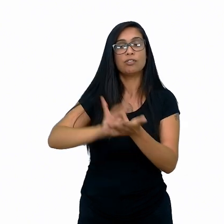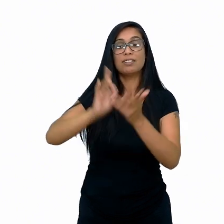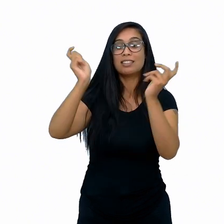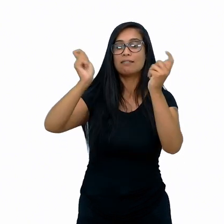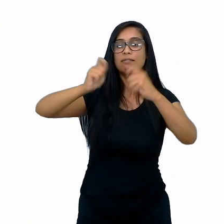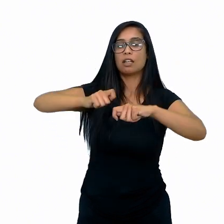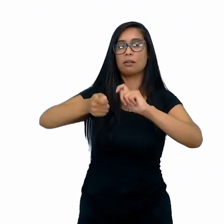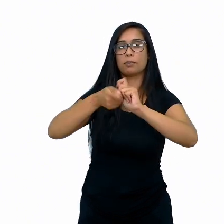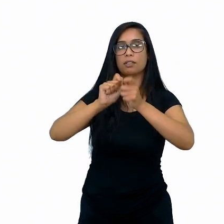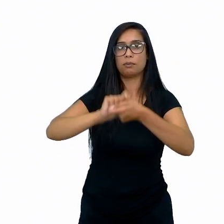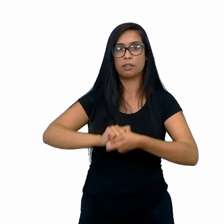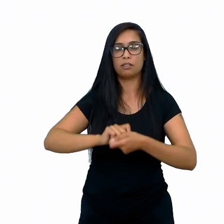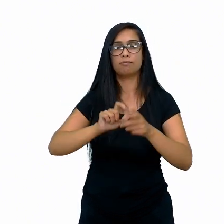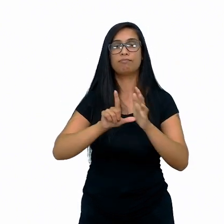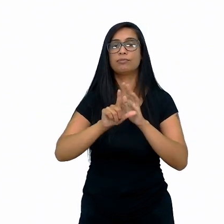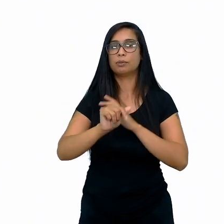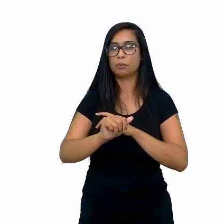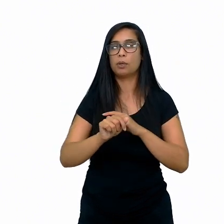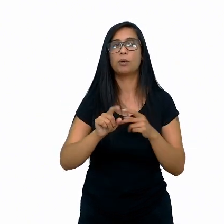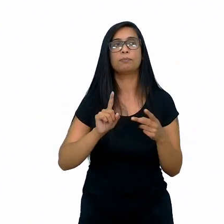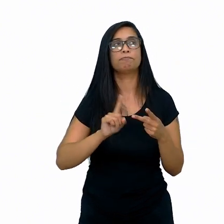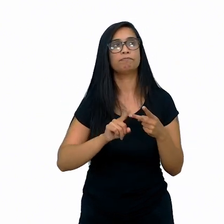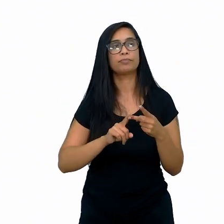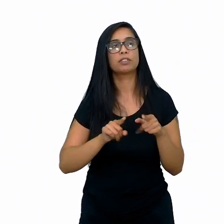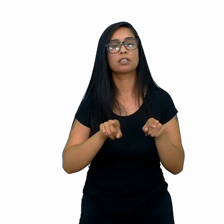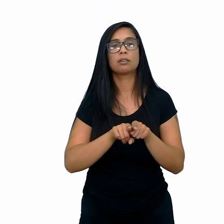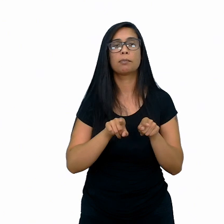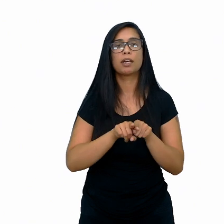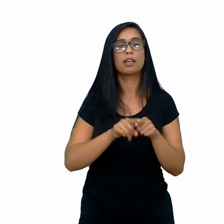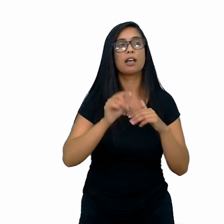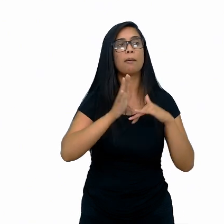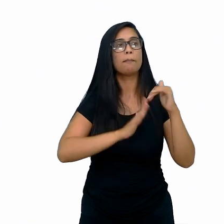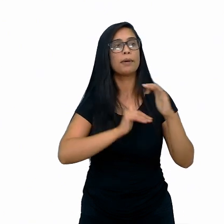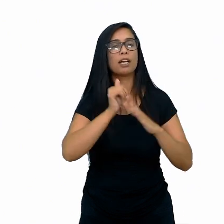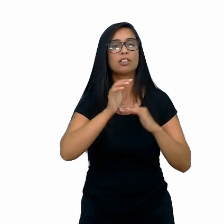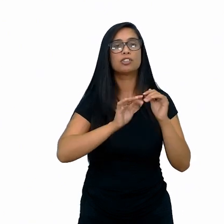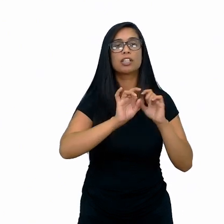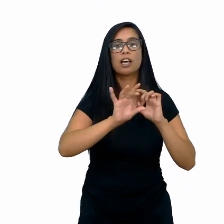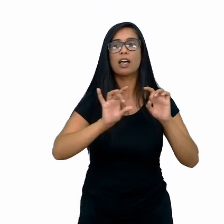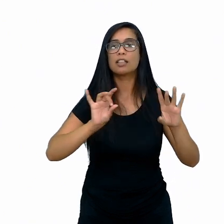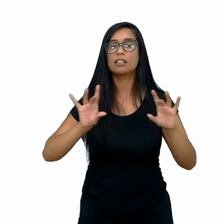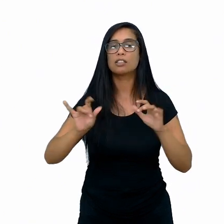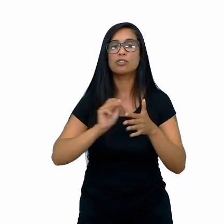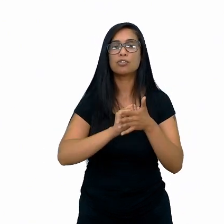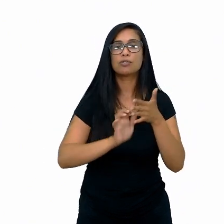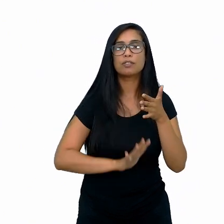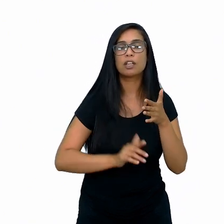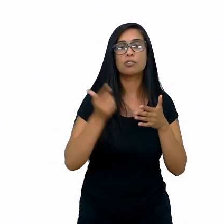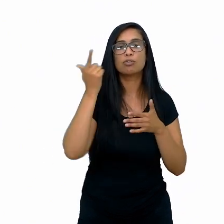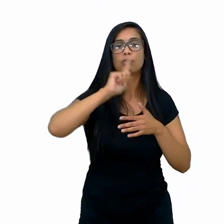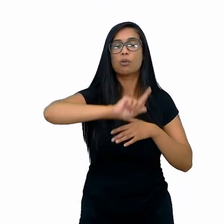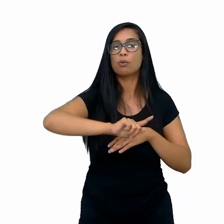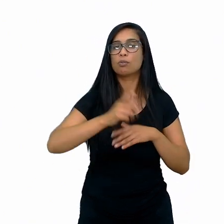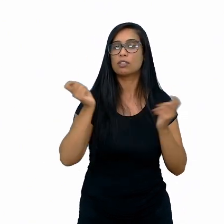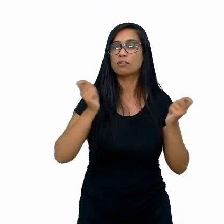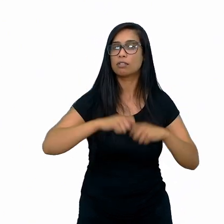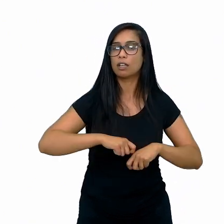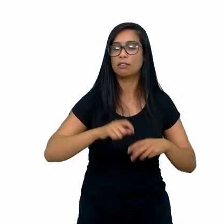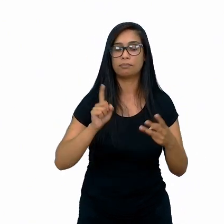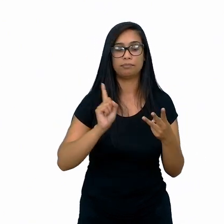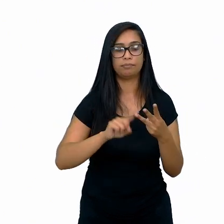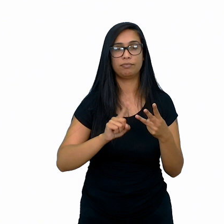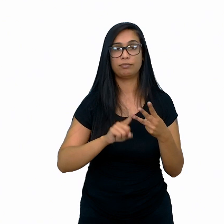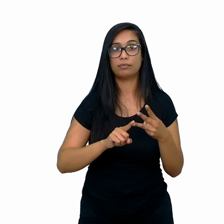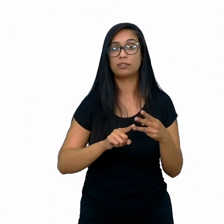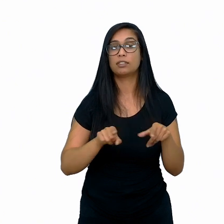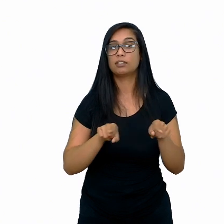Depois, refletimos sobre as habilidades que cada atividade implicava. E, por fim,